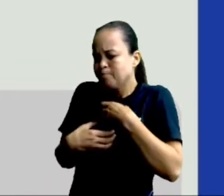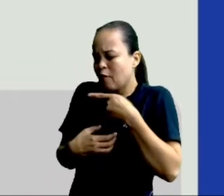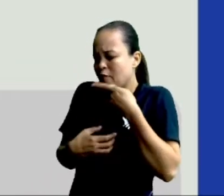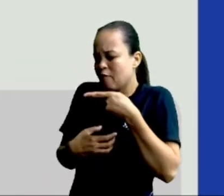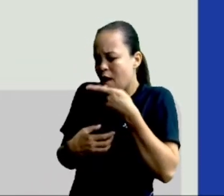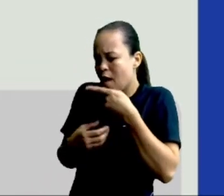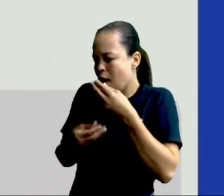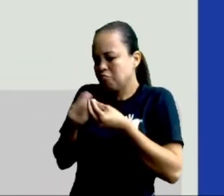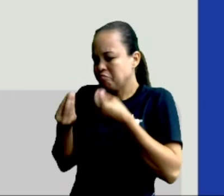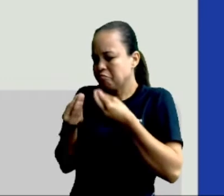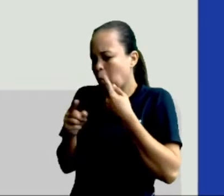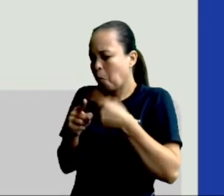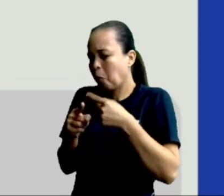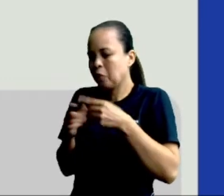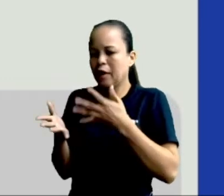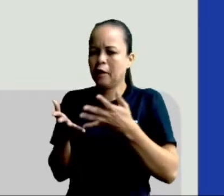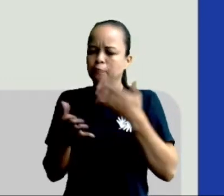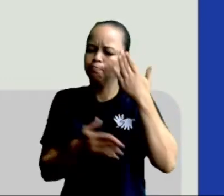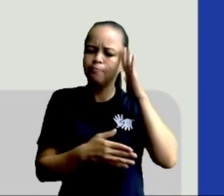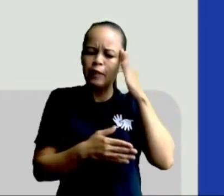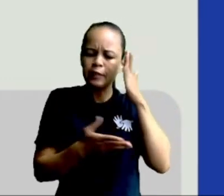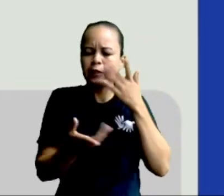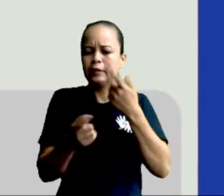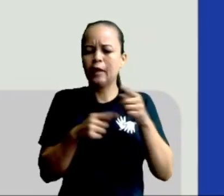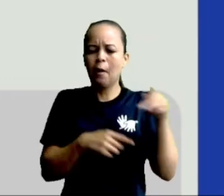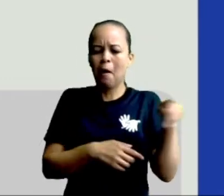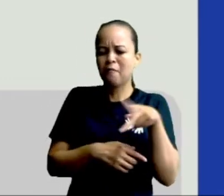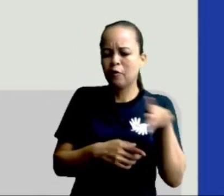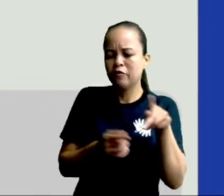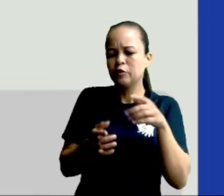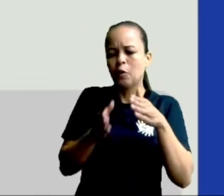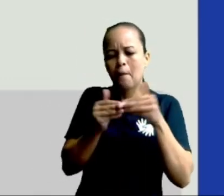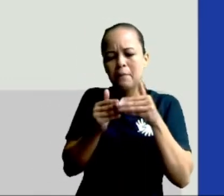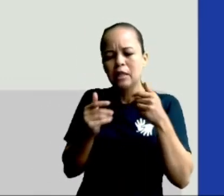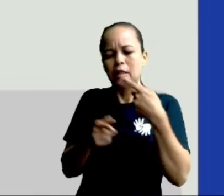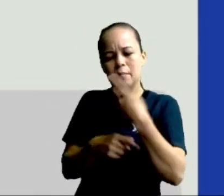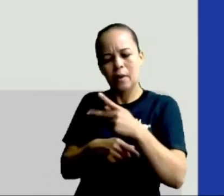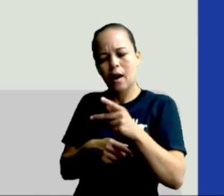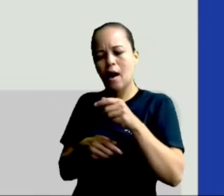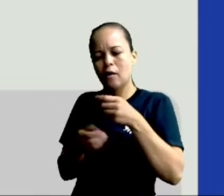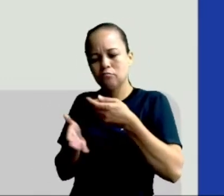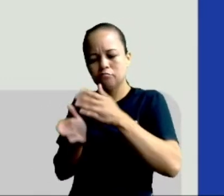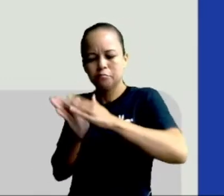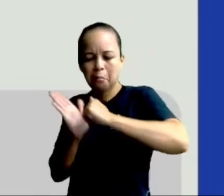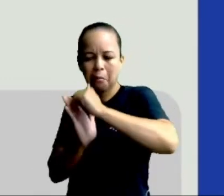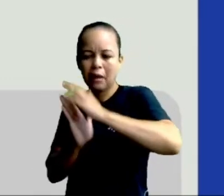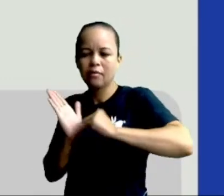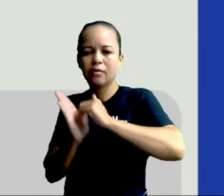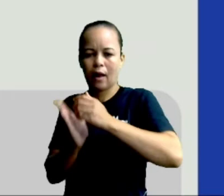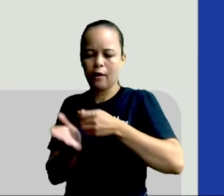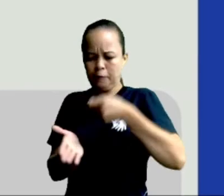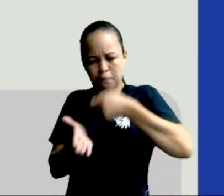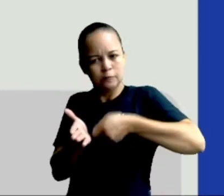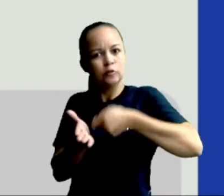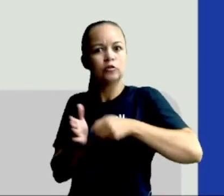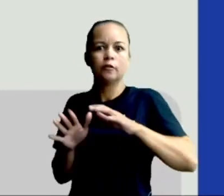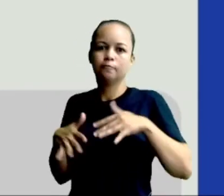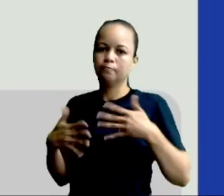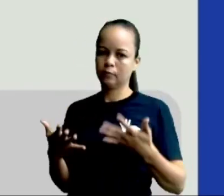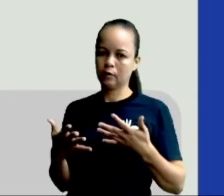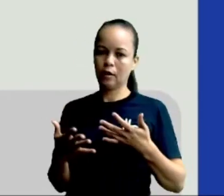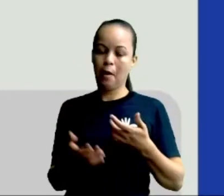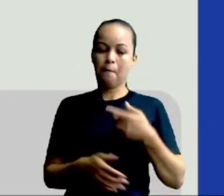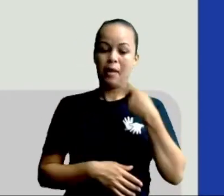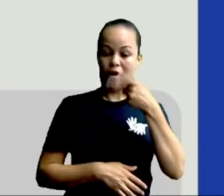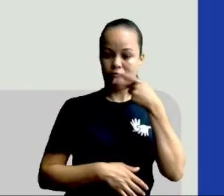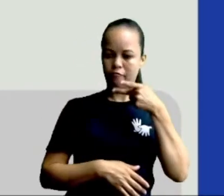Não havia entendido direito o porquê de a professora fazer aquela sugestão. Aliás, quase uma exigência, pelo